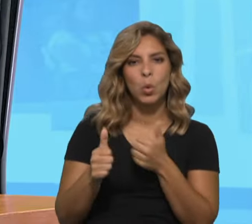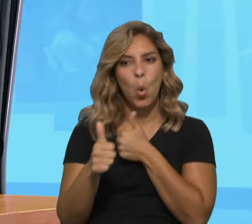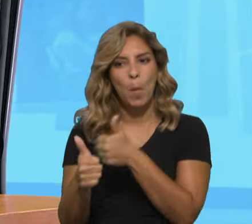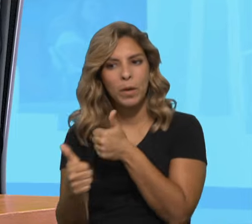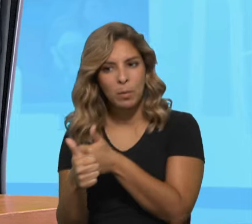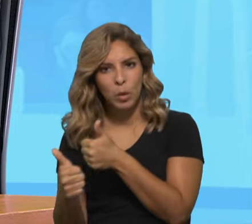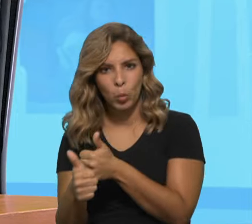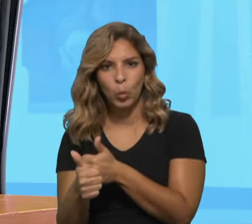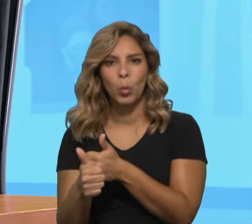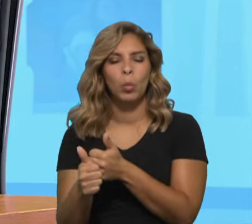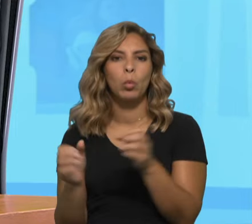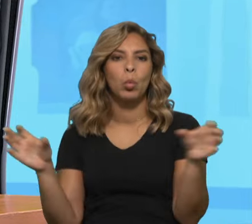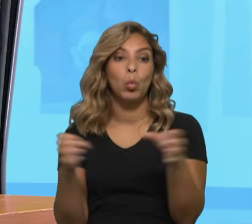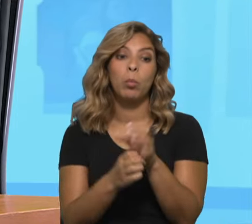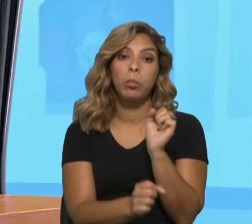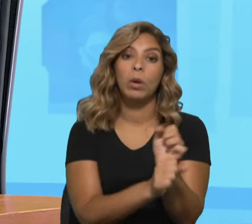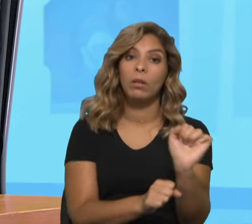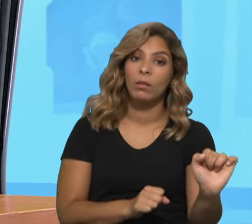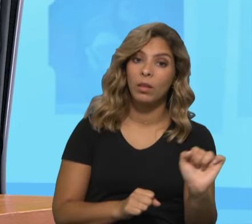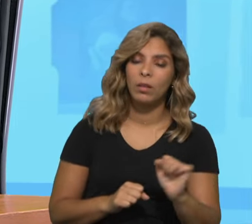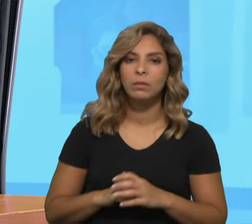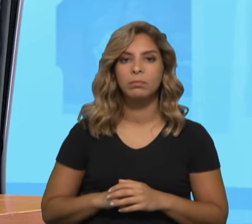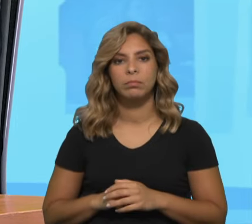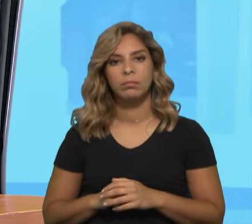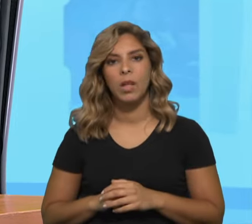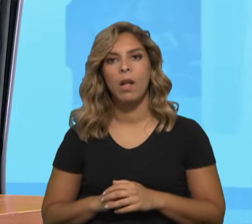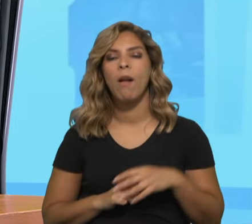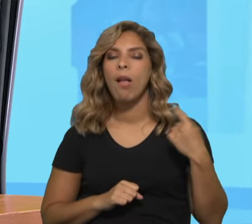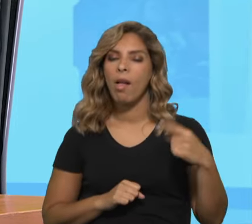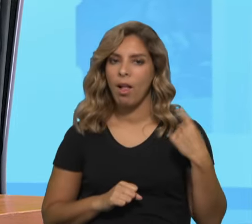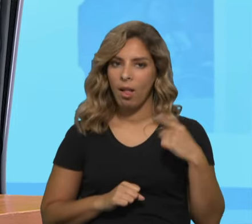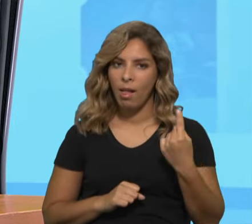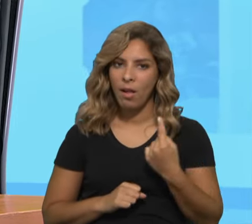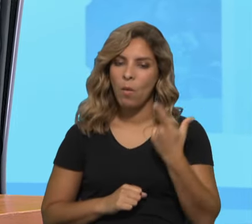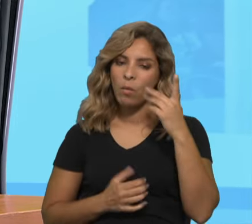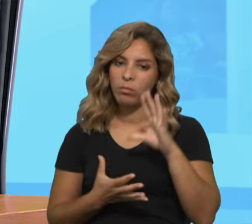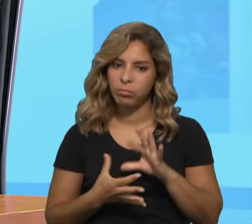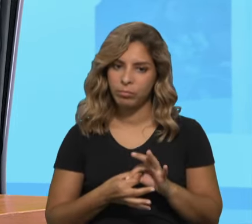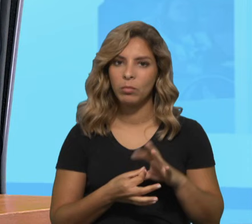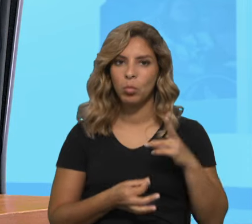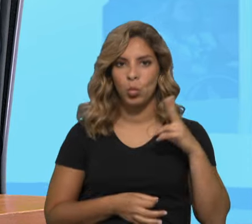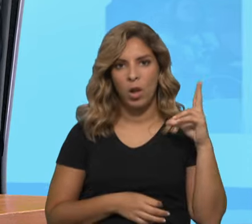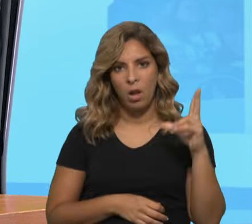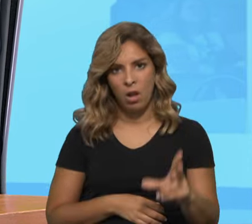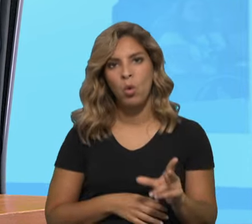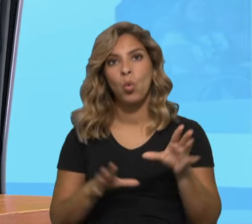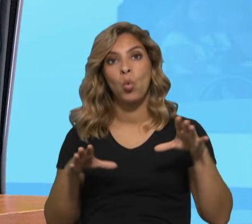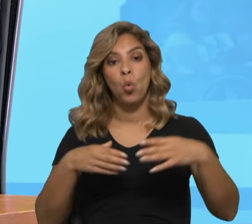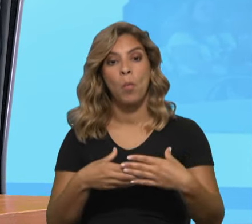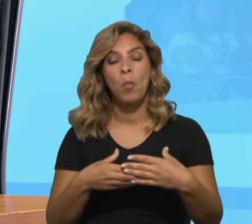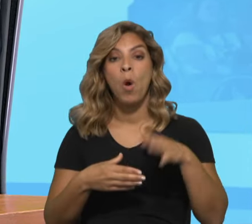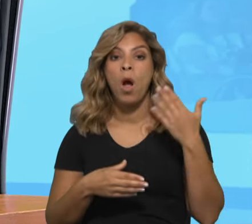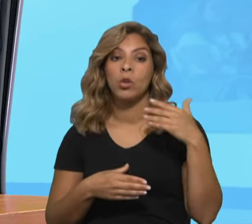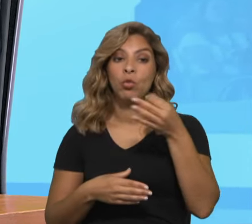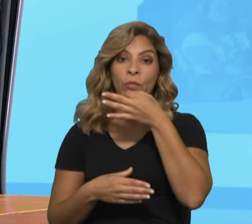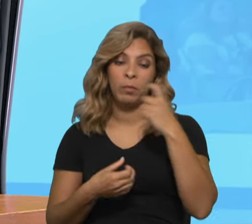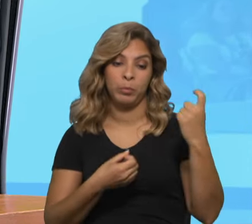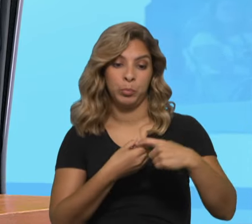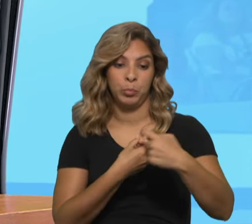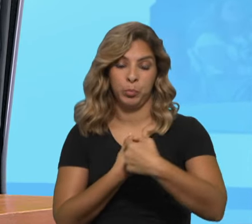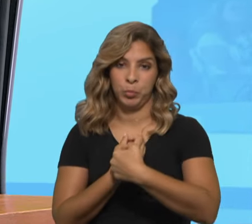trabalho? Existe uma aliança evangélica portuguesa e grande parte destes grupos de que eu estava a falar pertencem